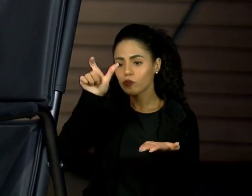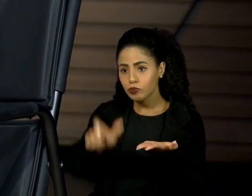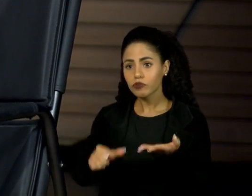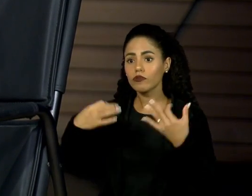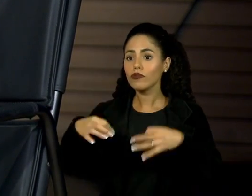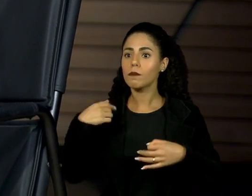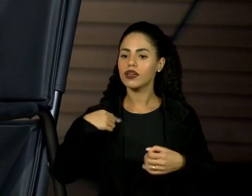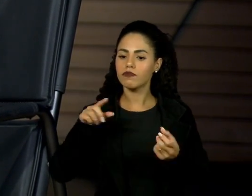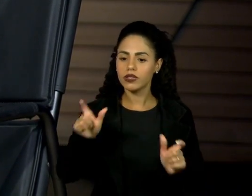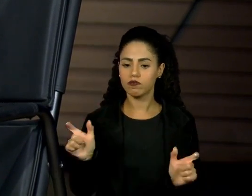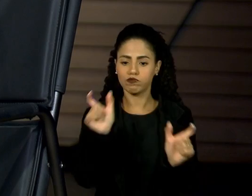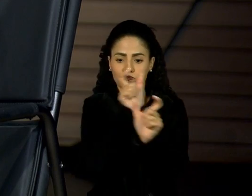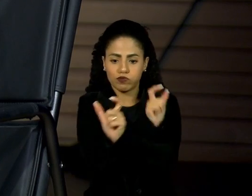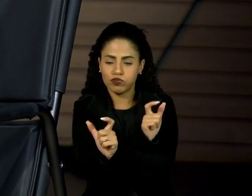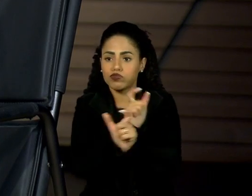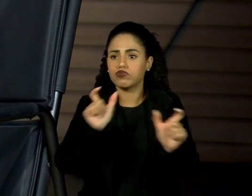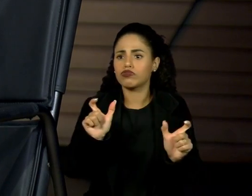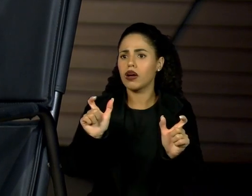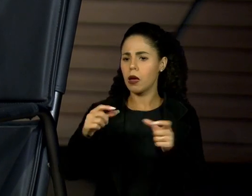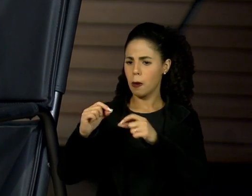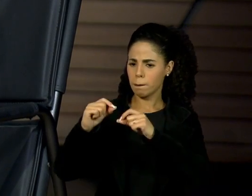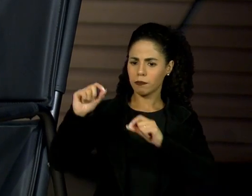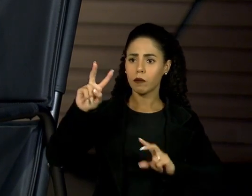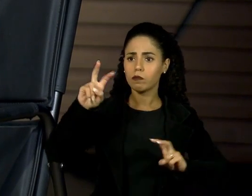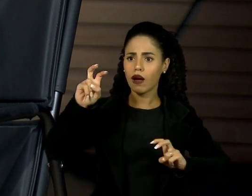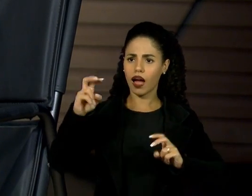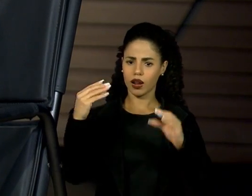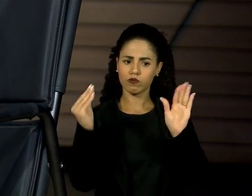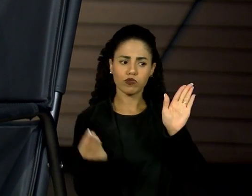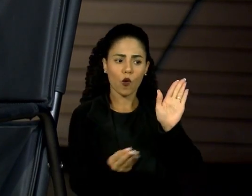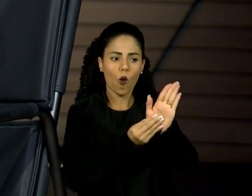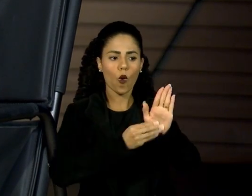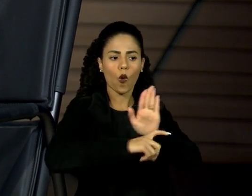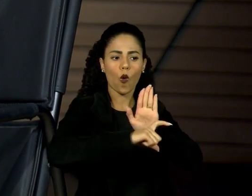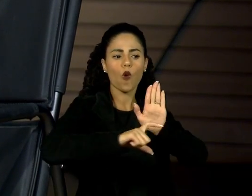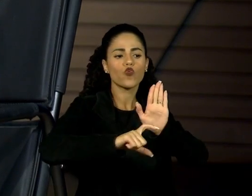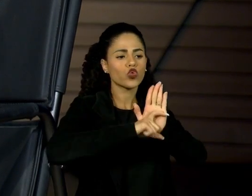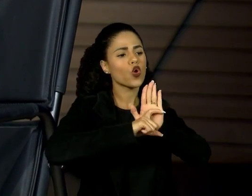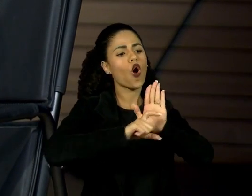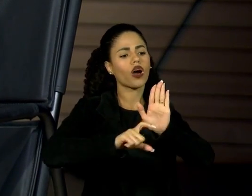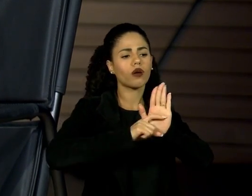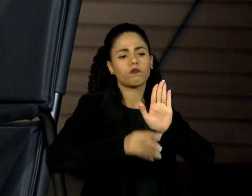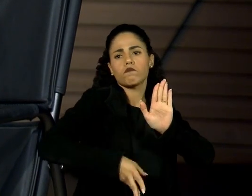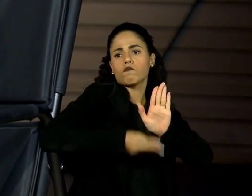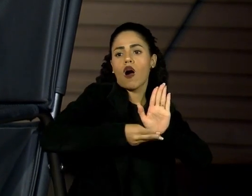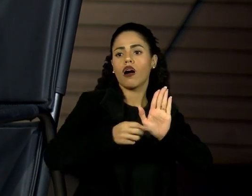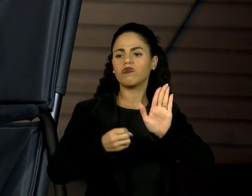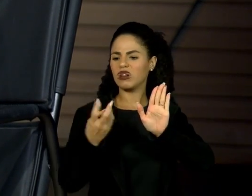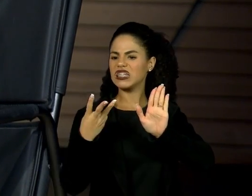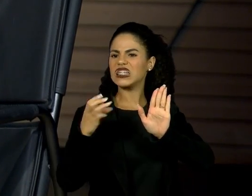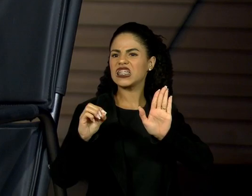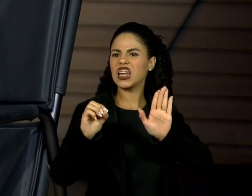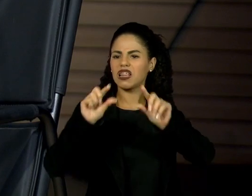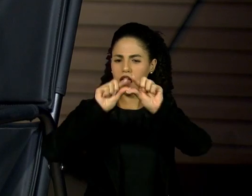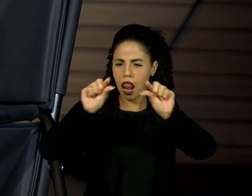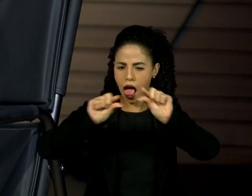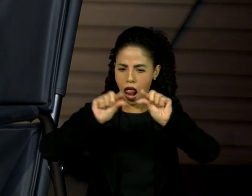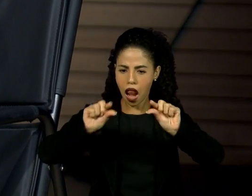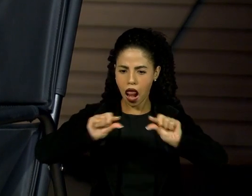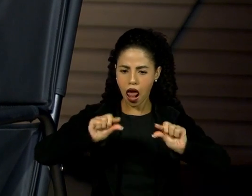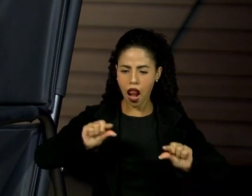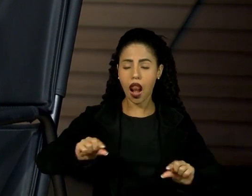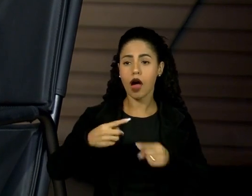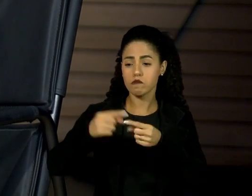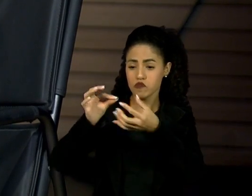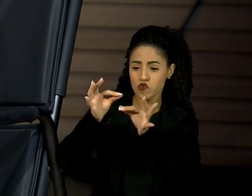defunto autor. Ela faz uma nota enorme, que eu deixei marcada aí na edição, ela deve ter, sei lá, umas 30 linhas a nota. Por quê?